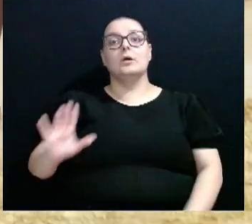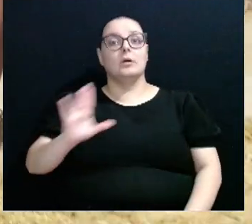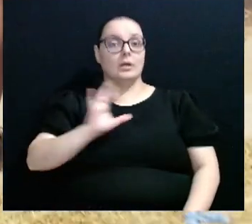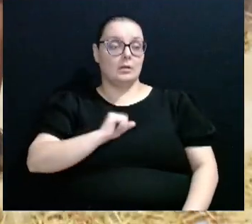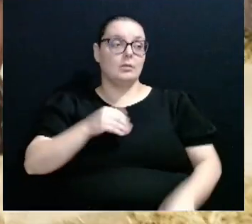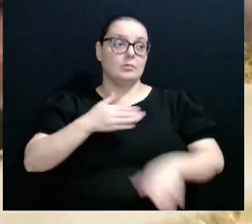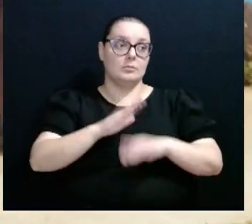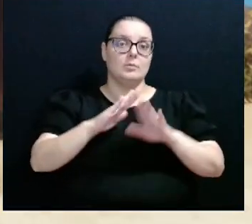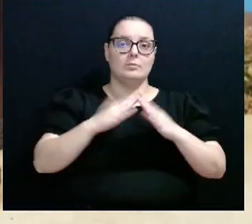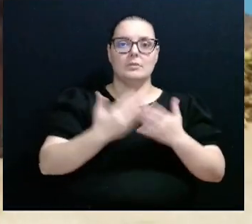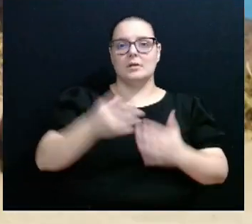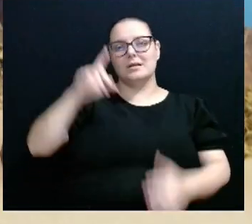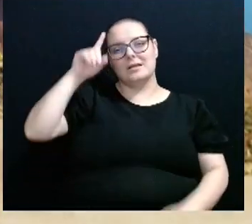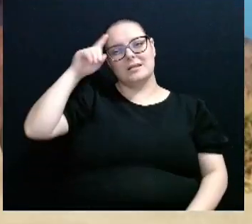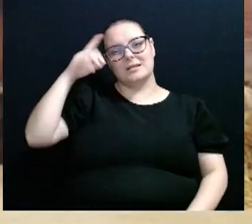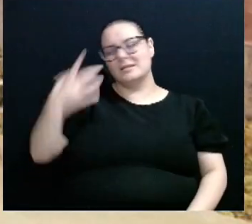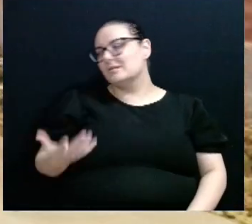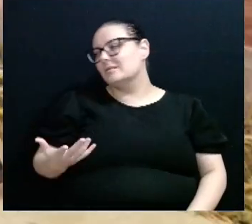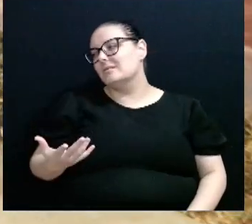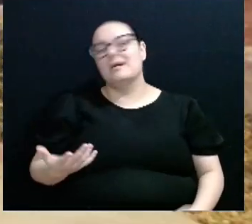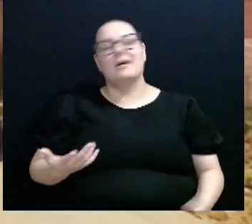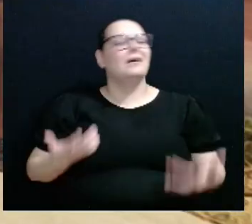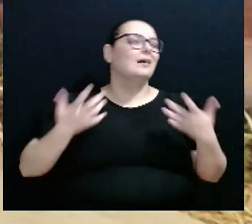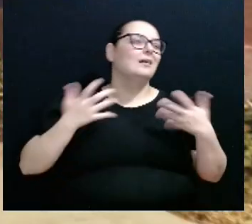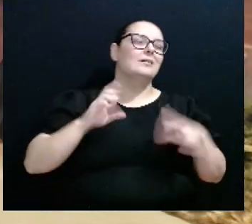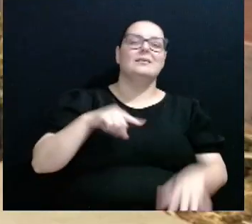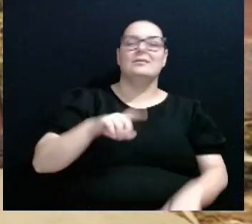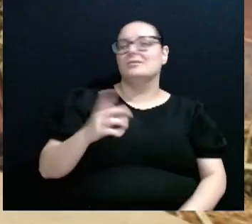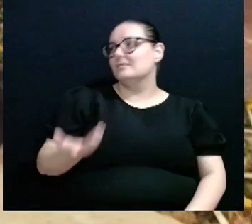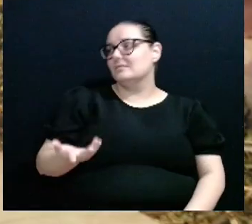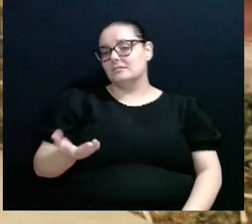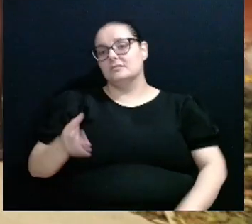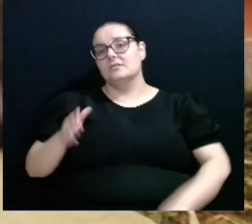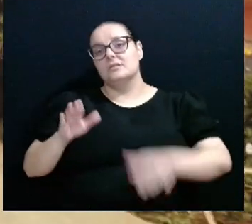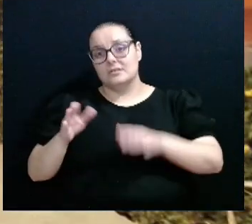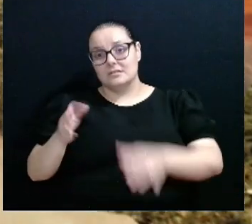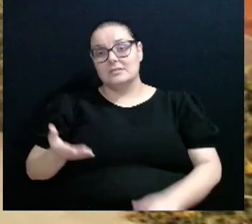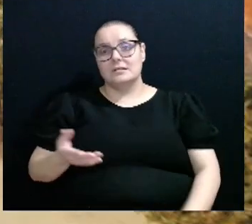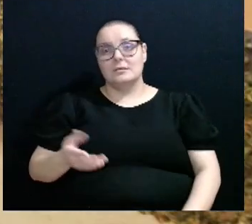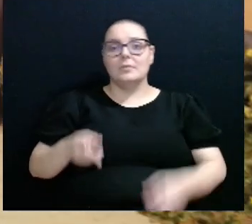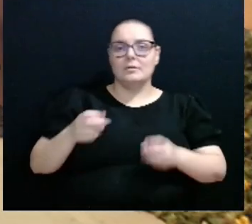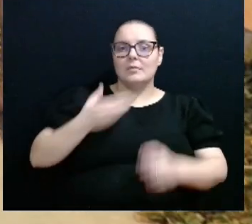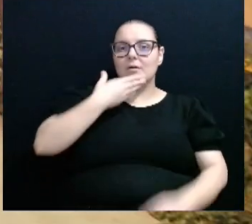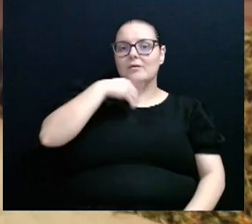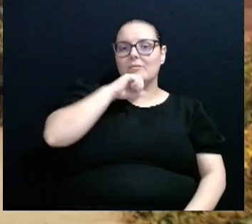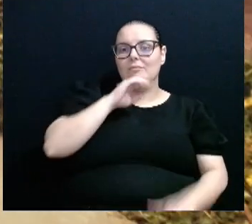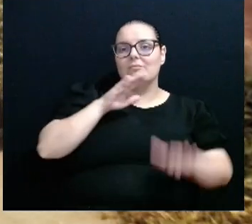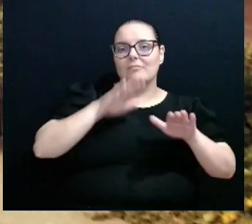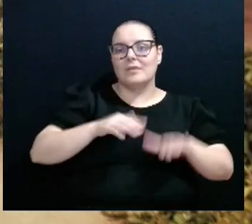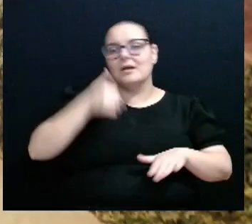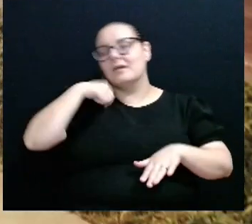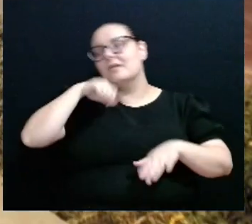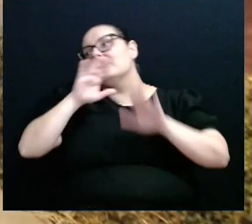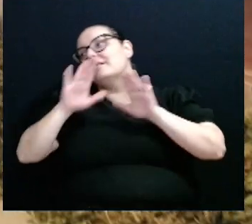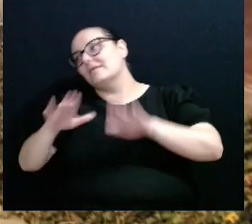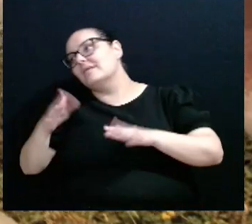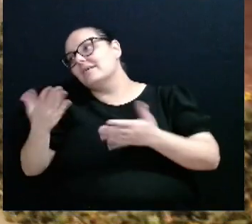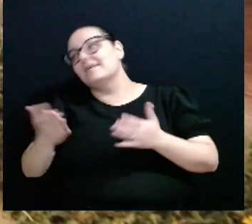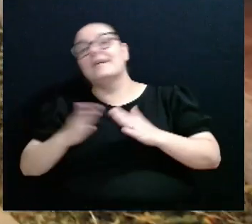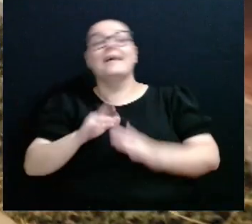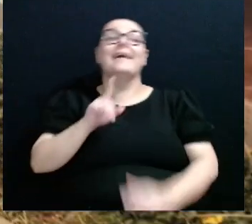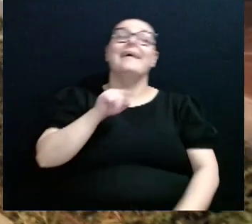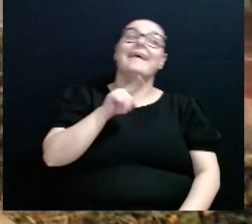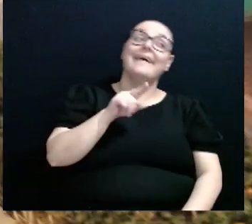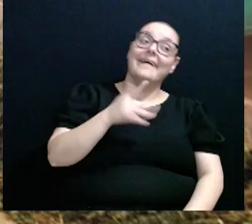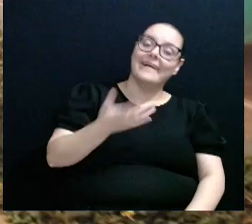você falou, tem dia que ele fala, não quero ir. Às vezes ela percebe que é um dia que o pai ou a mãe fica em casa. É Então ele quer. isso, perfeito. Olha lá. Então ele